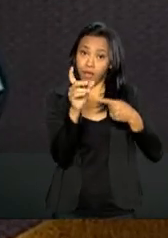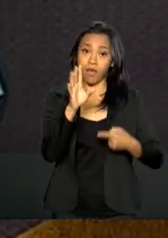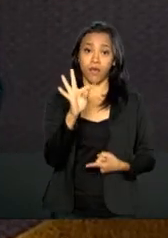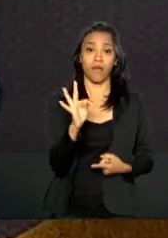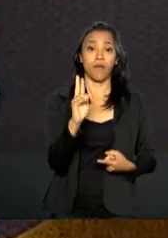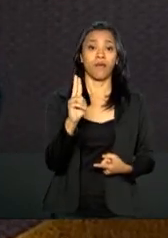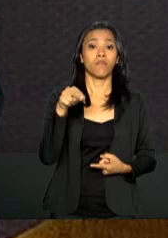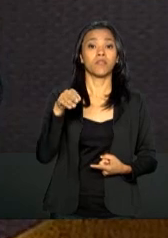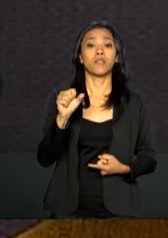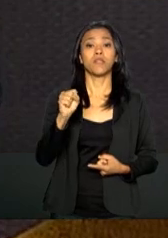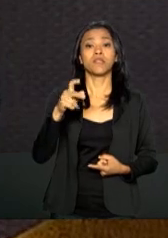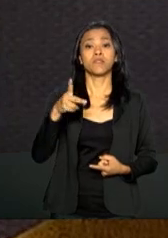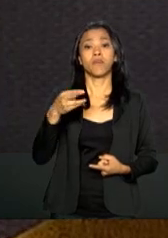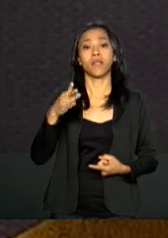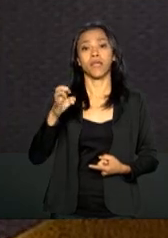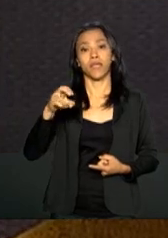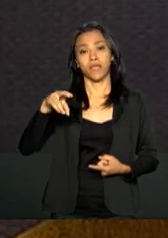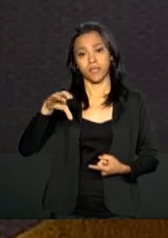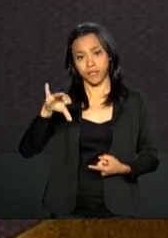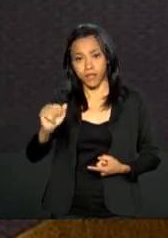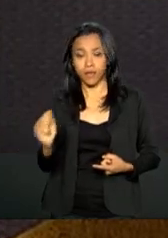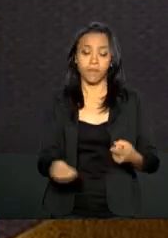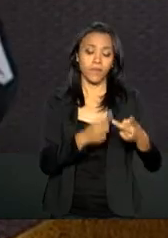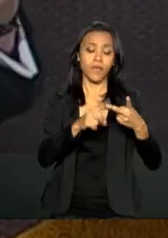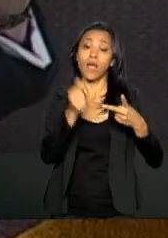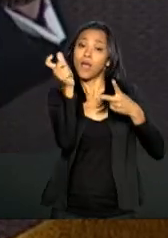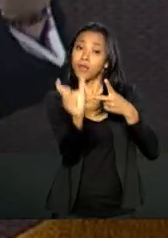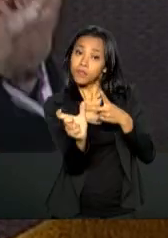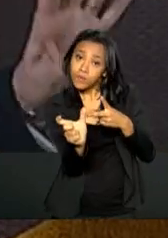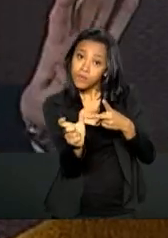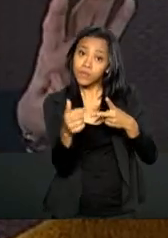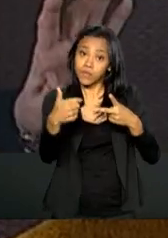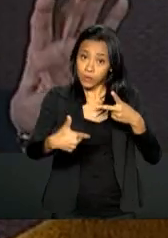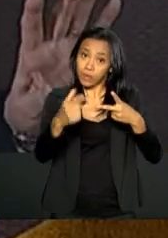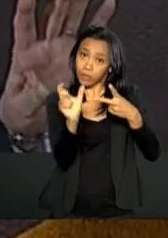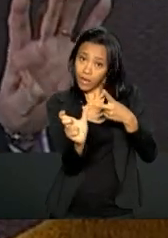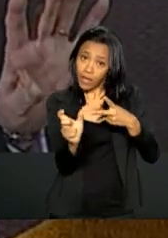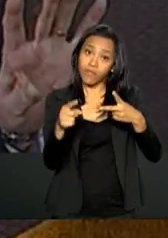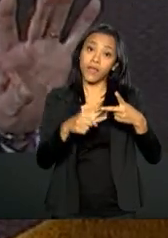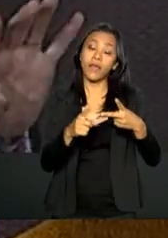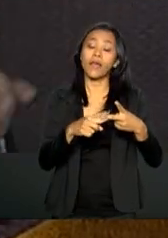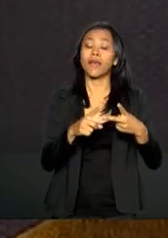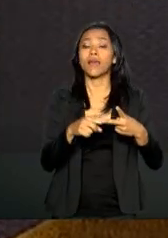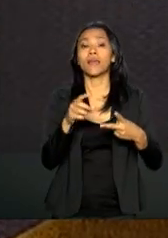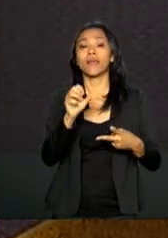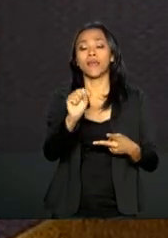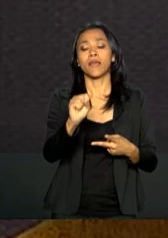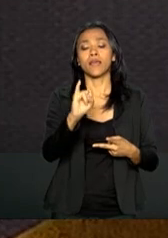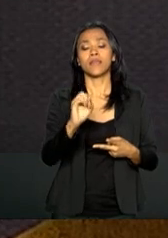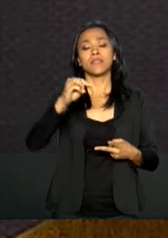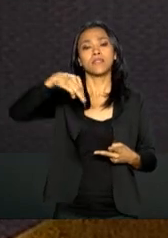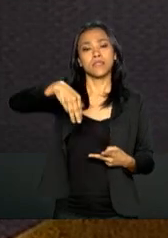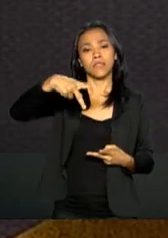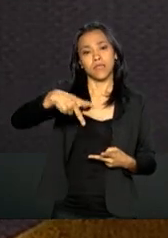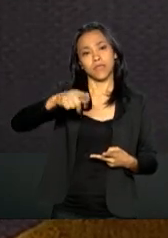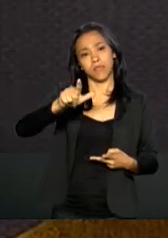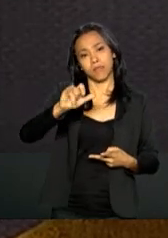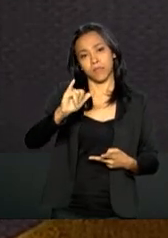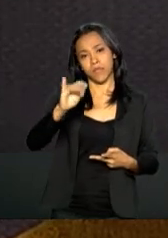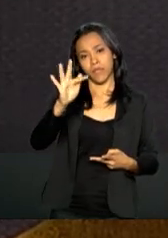segunda simplificação a qual se seqüência a idéia da segurança jurídica esse